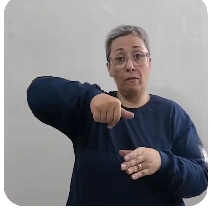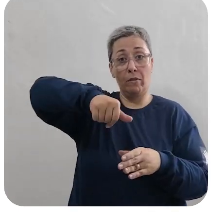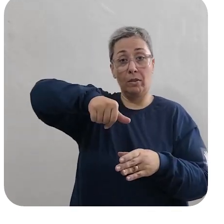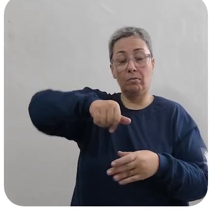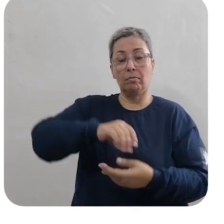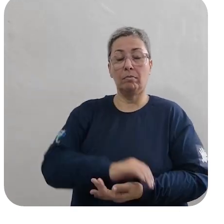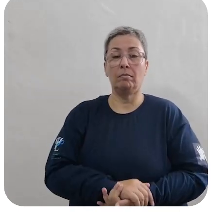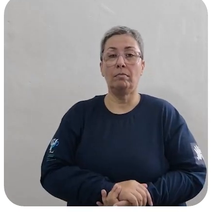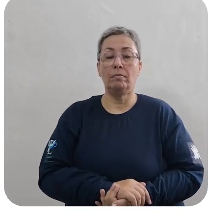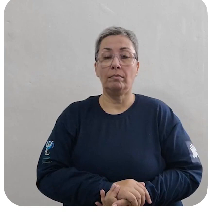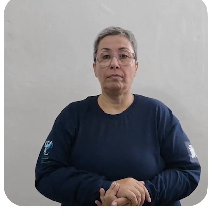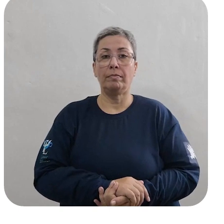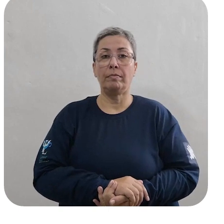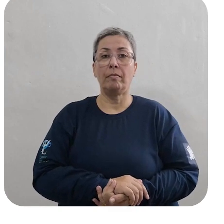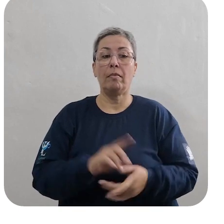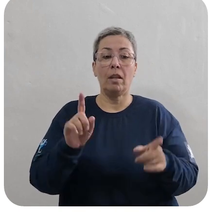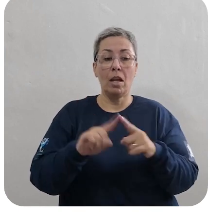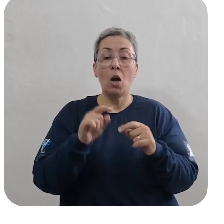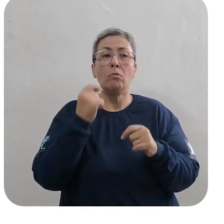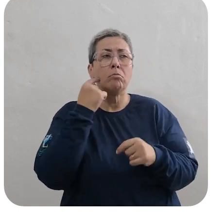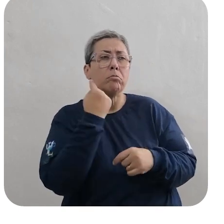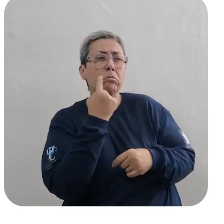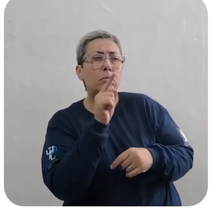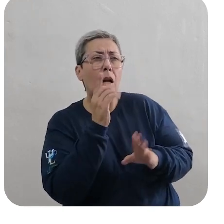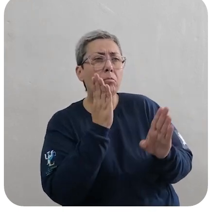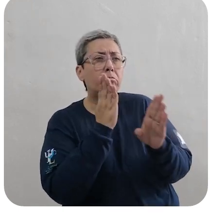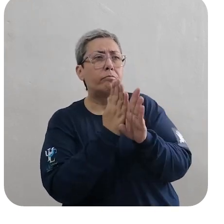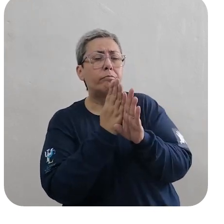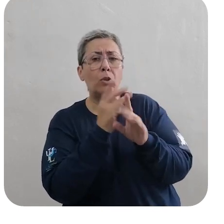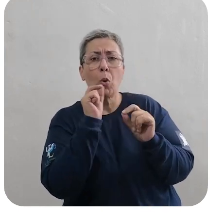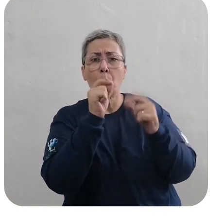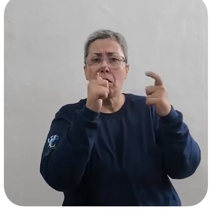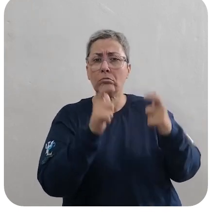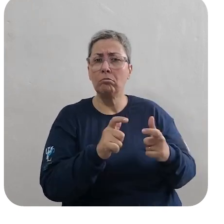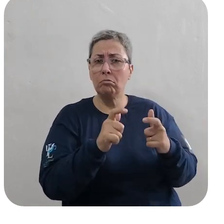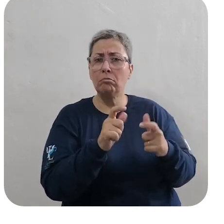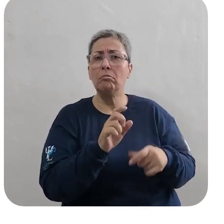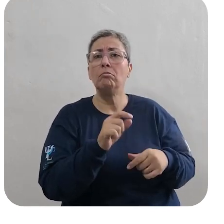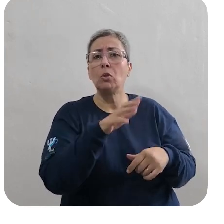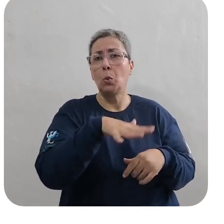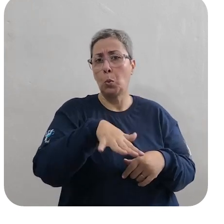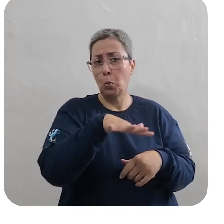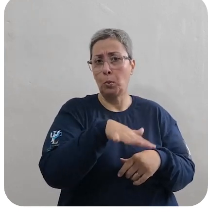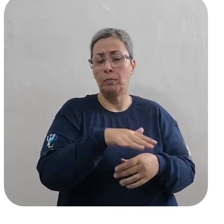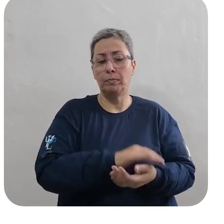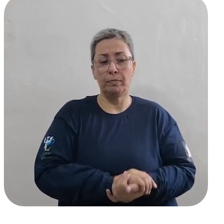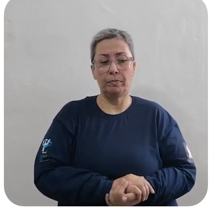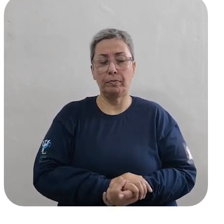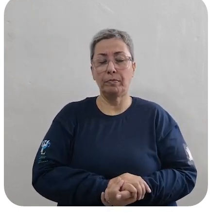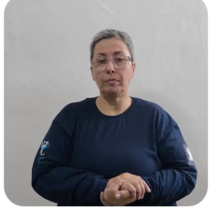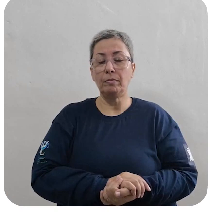a torneira. Ler as placas de identificação dos espaços.